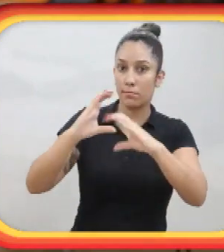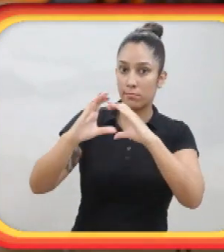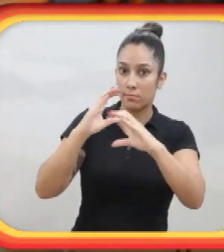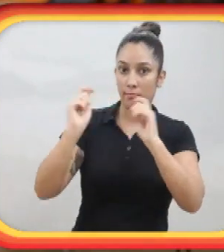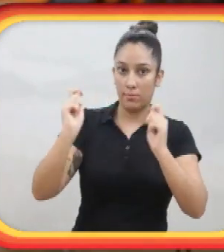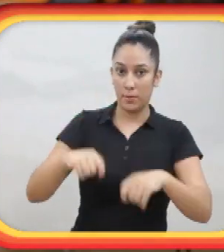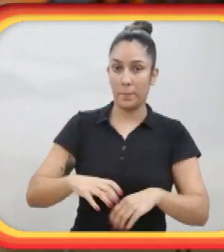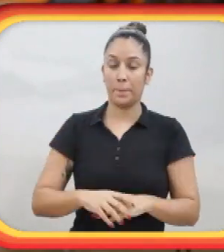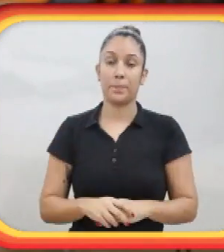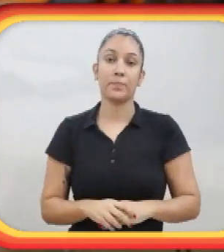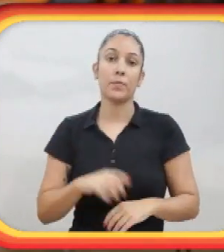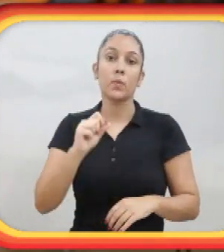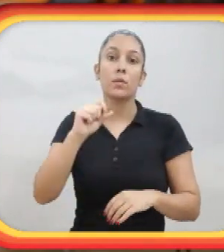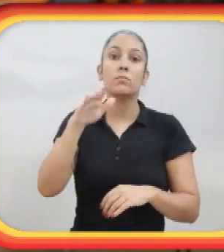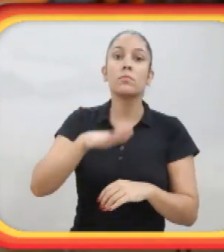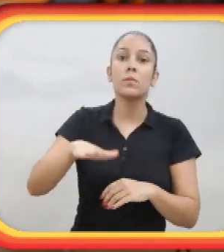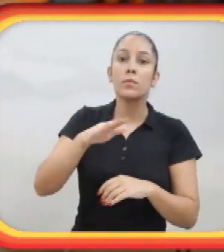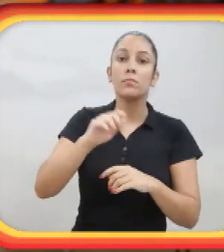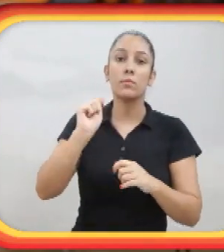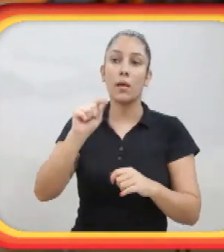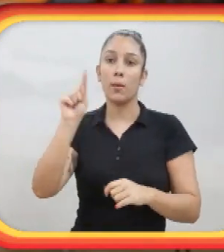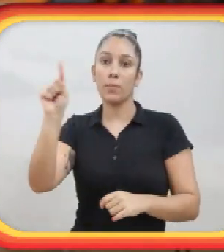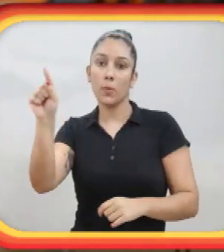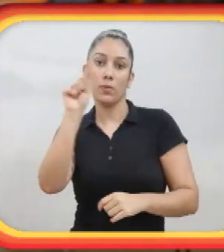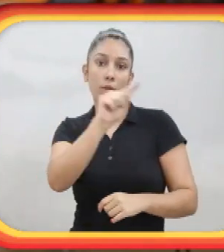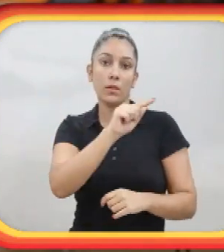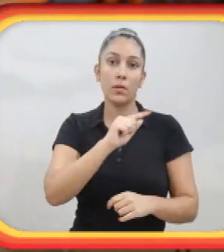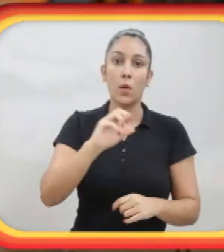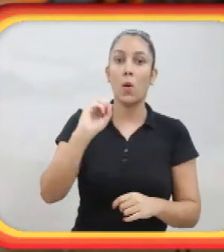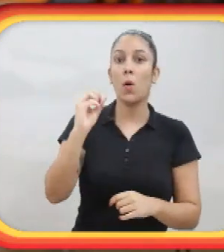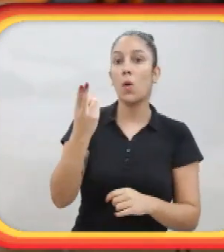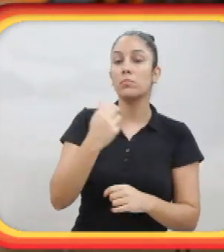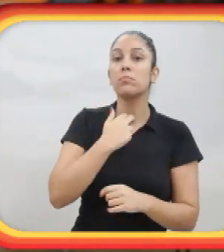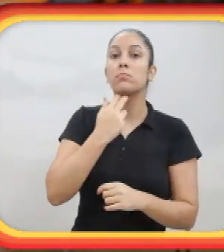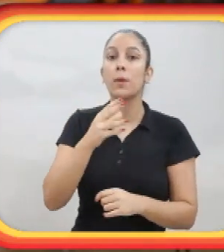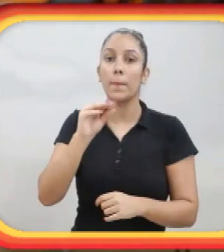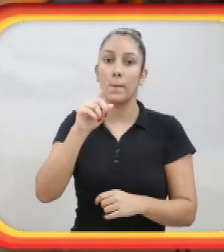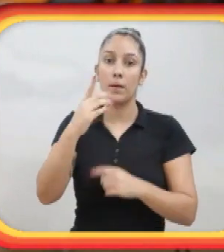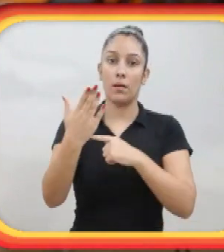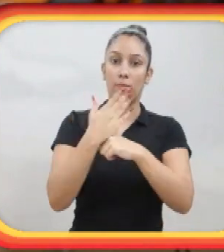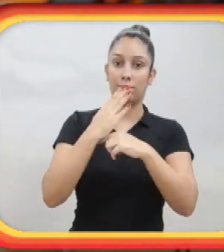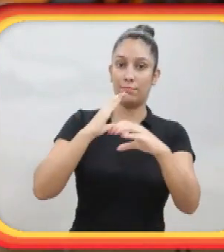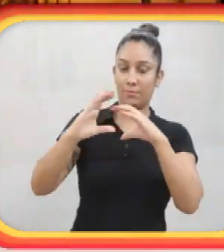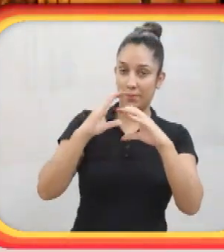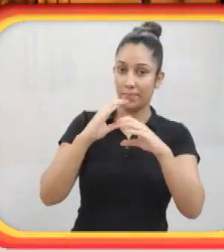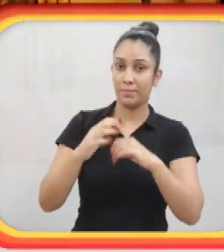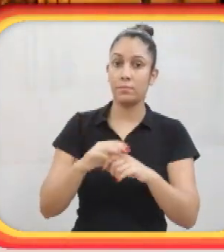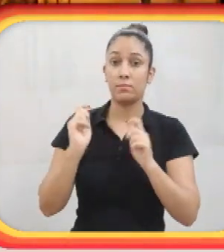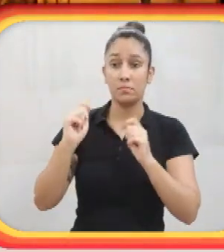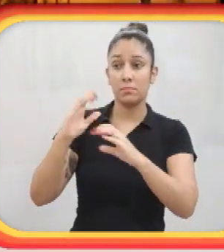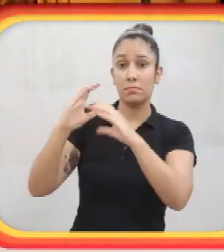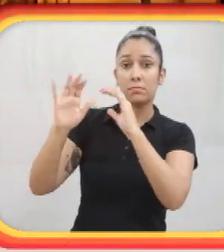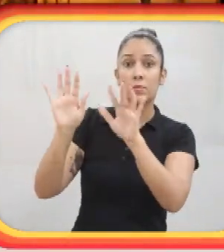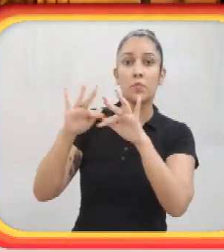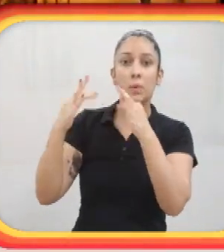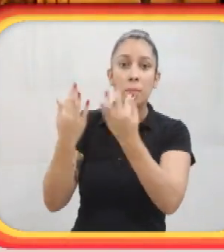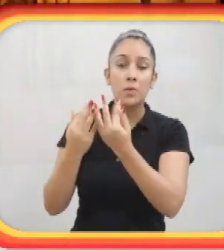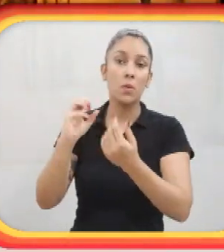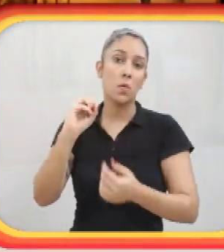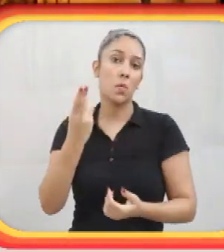e hardwares específicos para comunicação alternativa, em que a criança pode tanto apontar ou contar com um